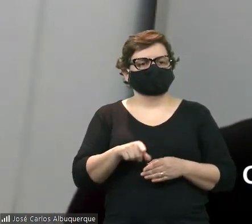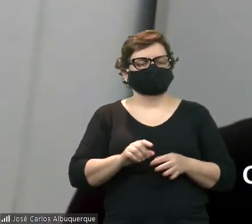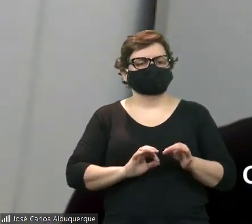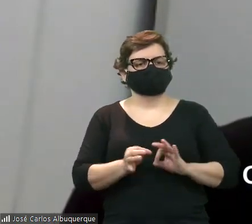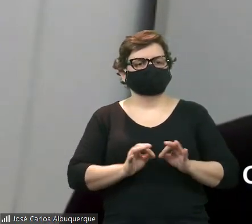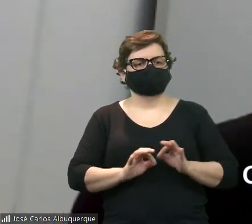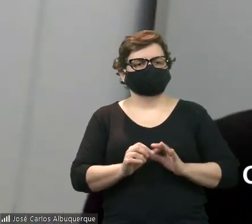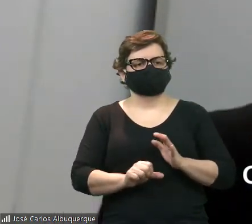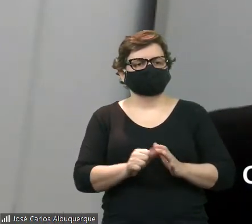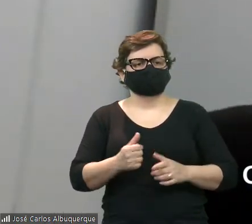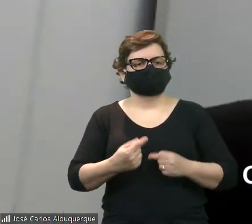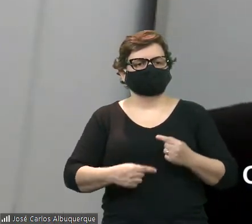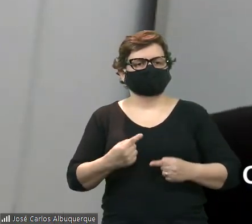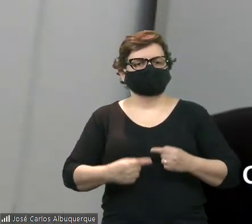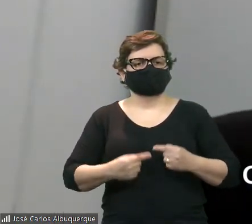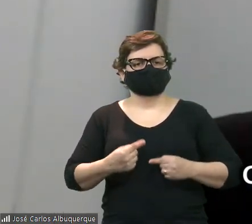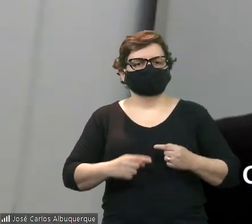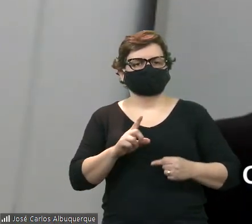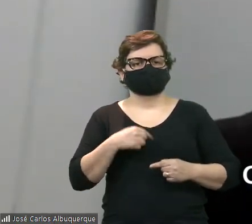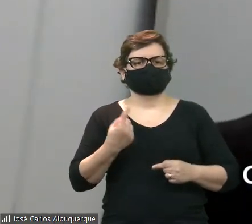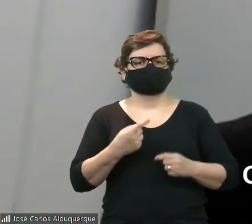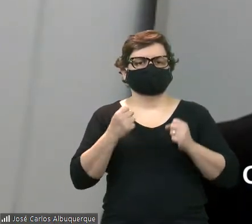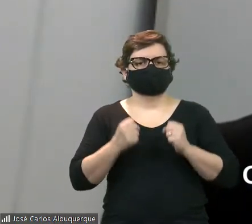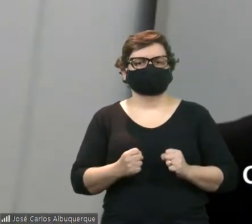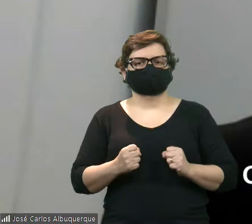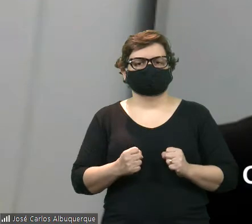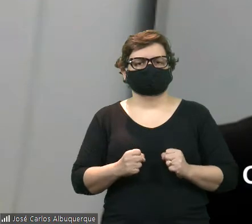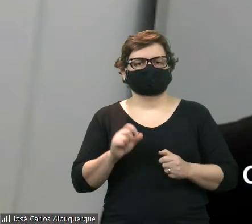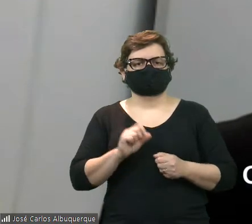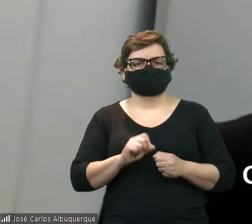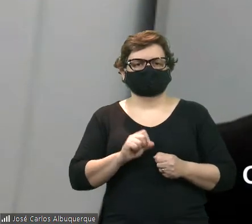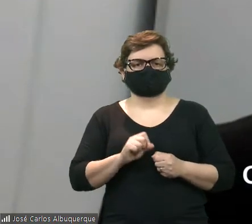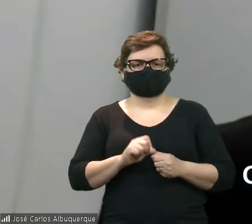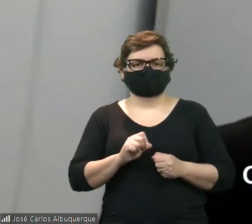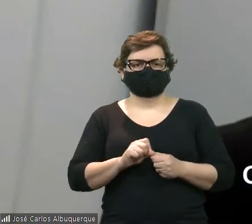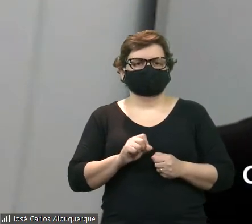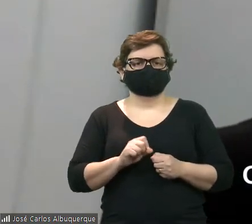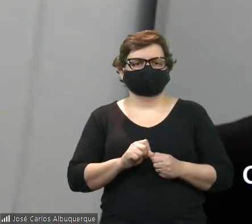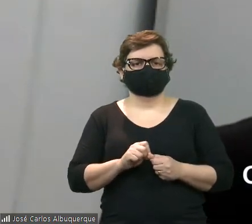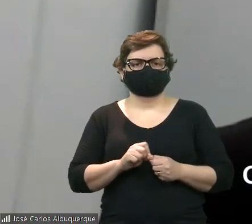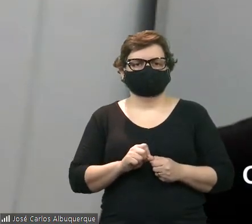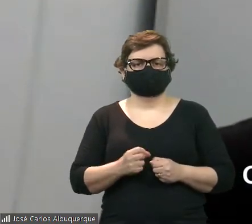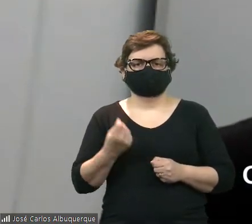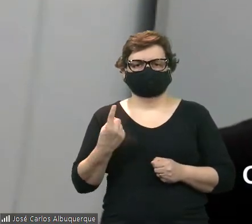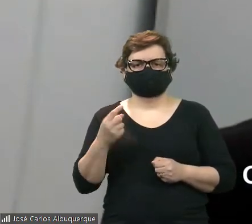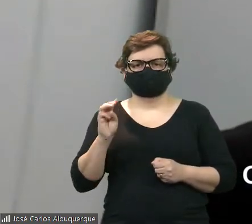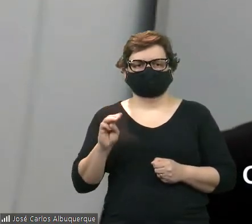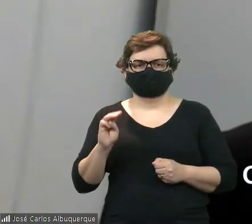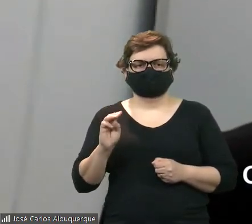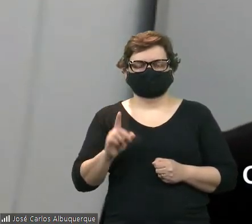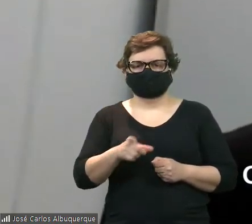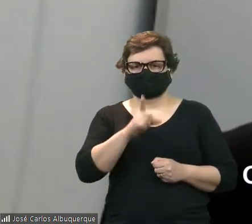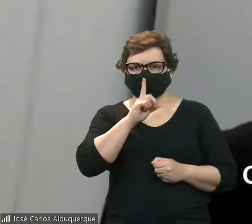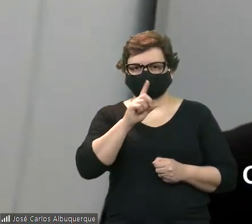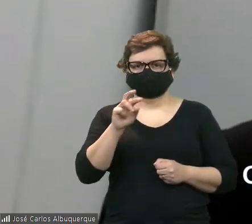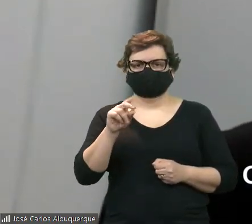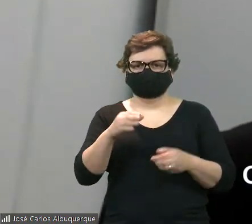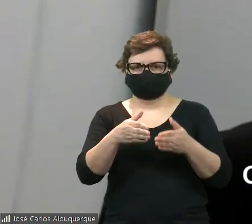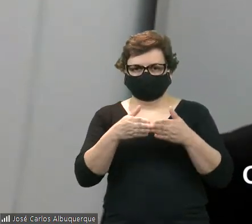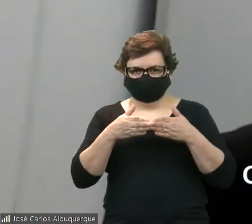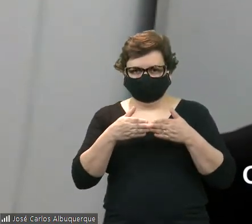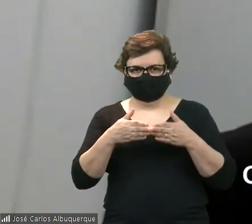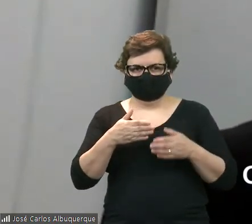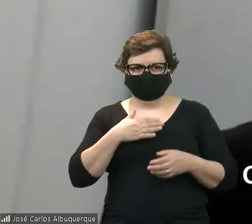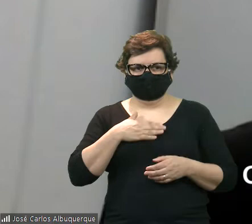projeto em primeira discussão, que a gente possa estar fazendo aí aquele um minuto de silêncio conforme foi